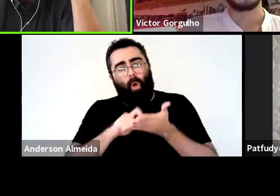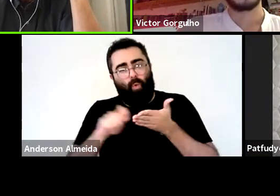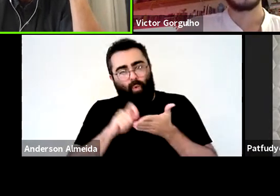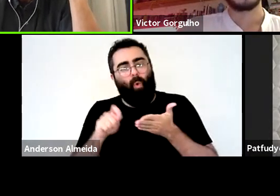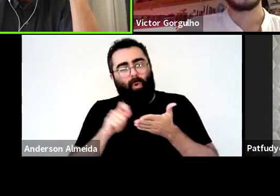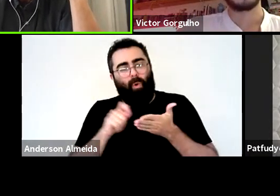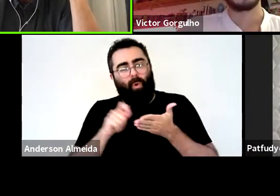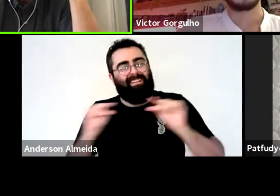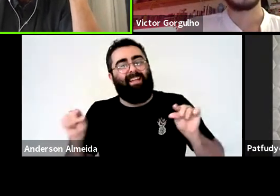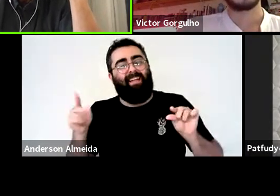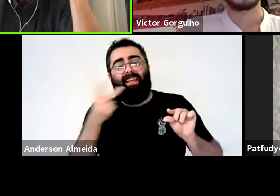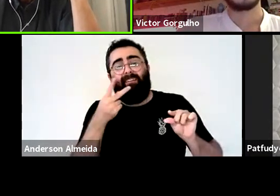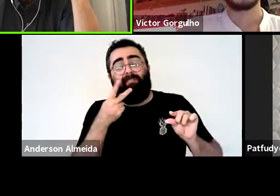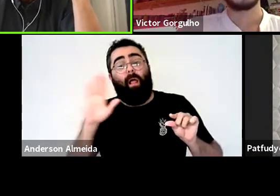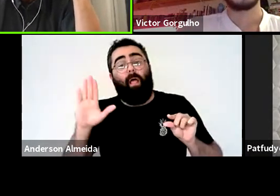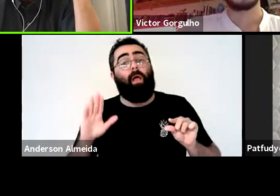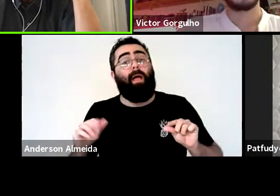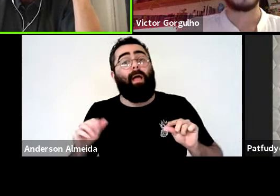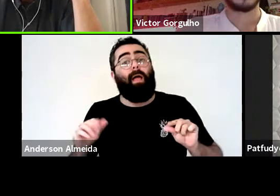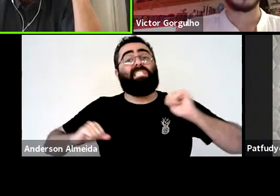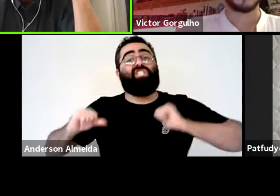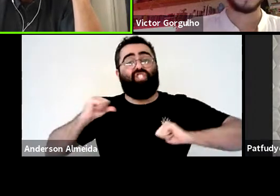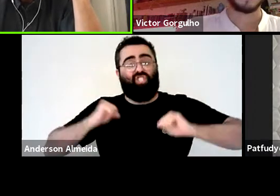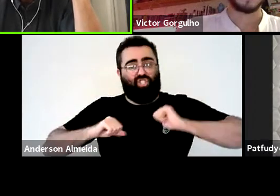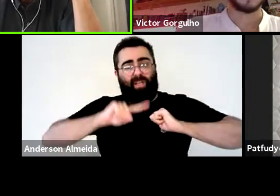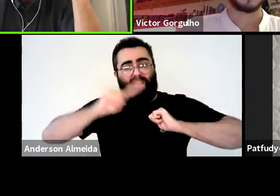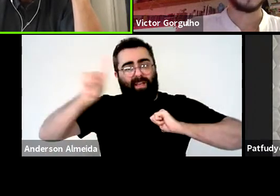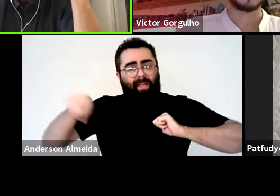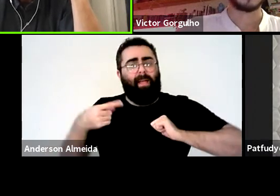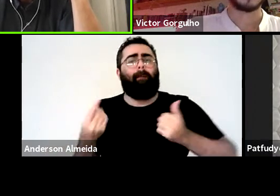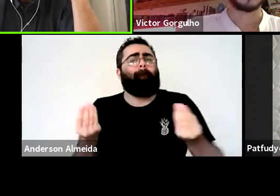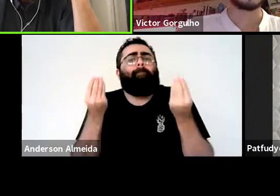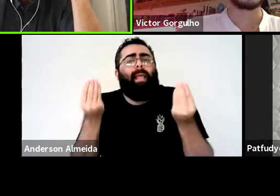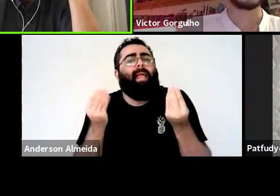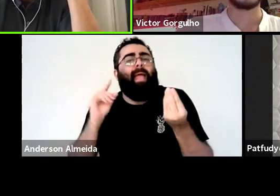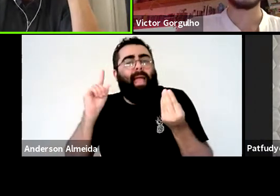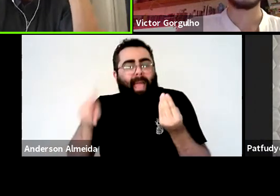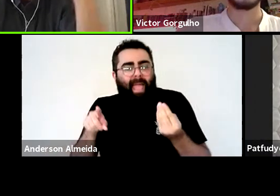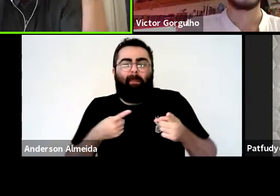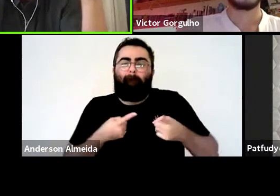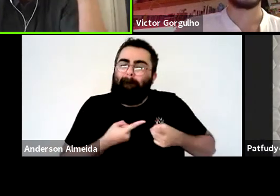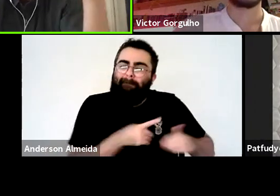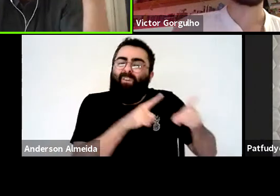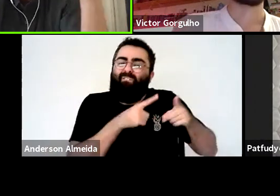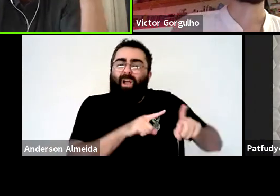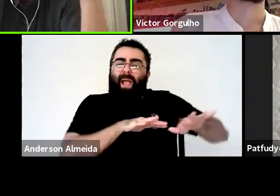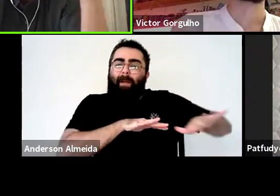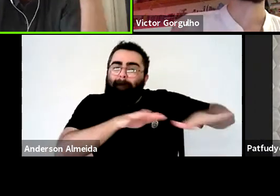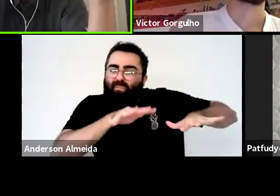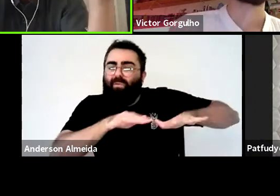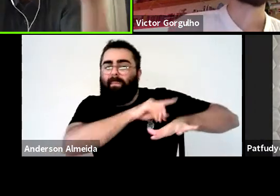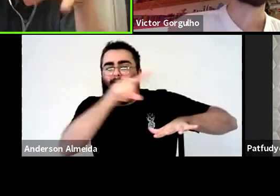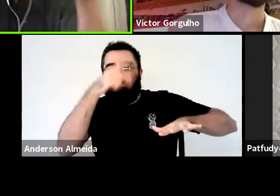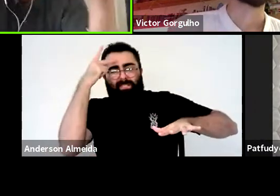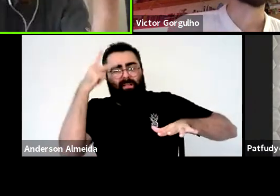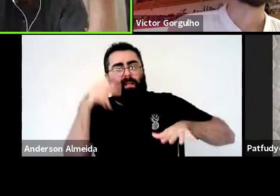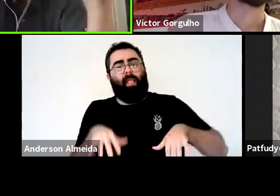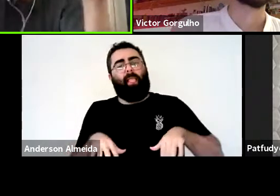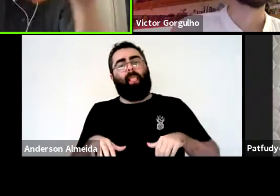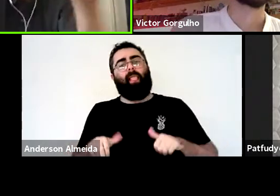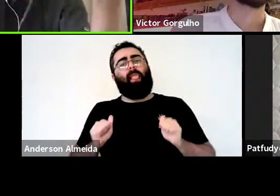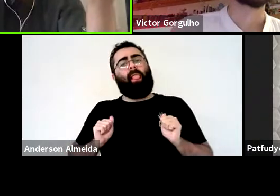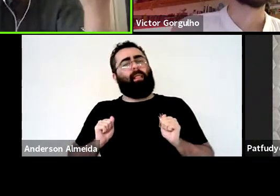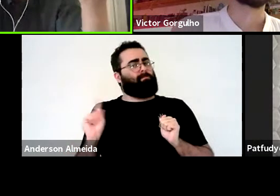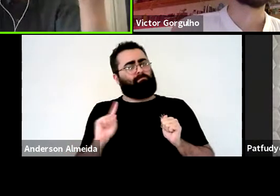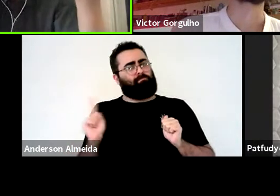Ele diz, a função do artista é criar zonas de desconforto momentâneo. Ele diz, eu crio zonas de desconforto momentâneas, é só naquele